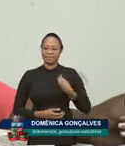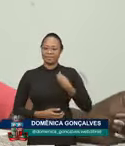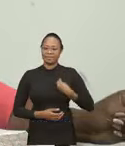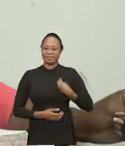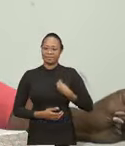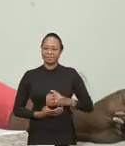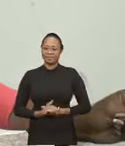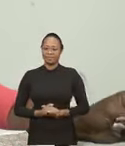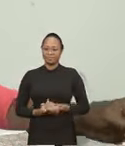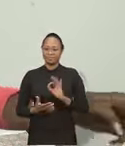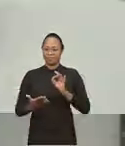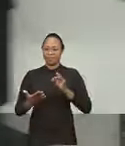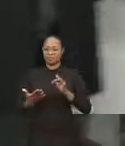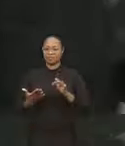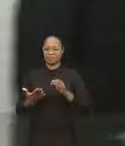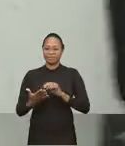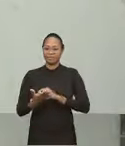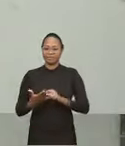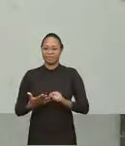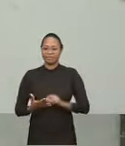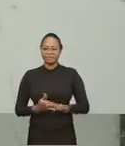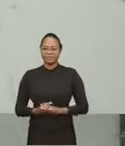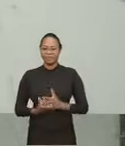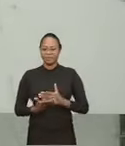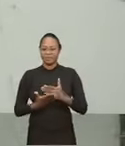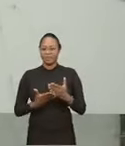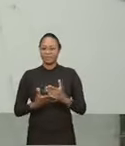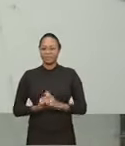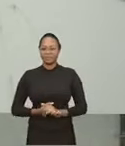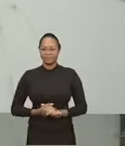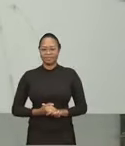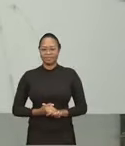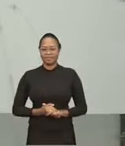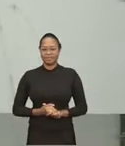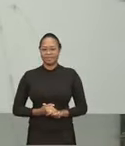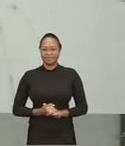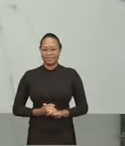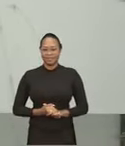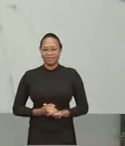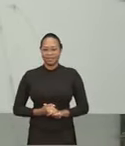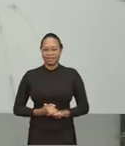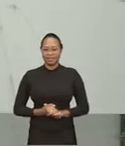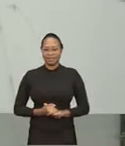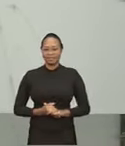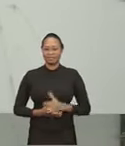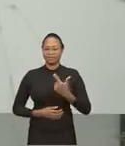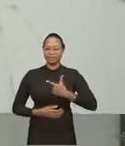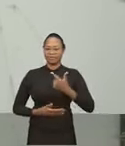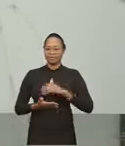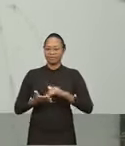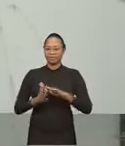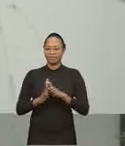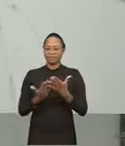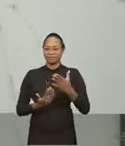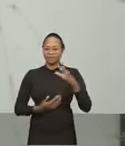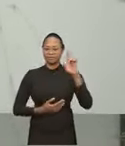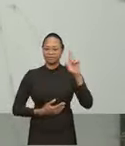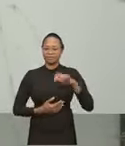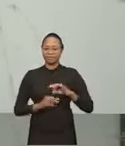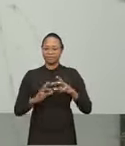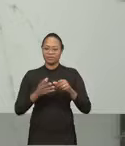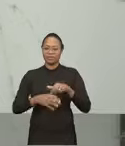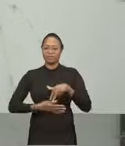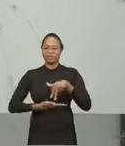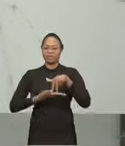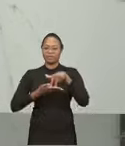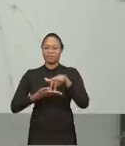Quórum suficiente, senhor presidente. Solicito também nesse segundo... Da segunda secretária, a leitura do trecho da Bíblia, peço a todos